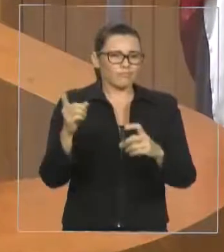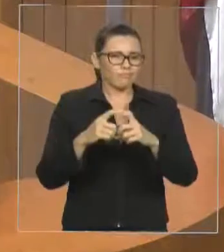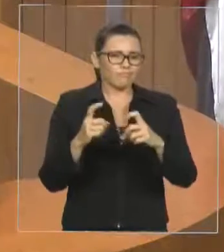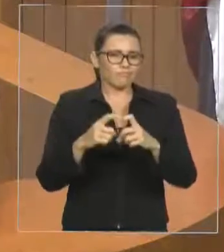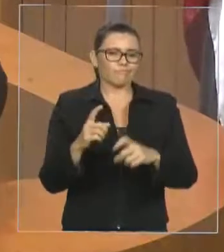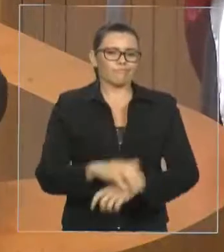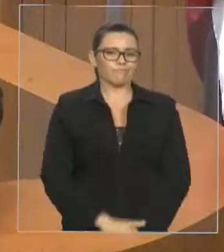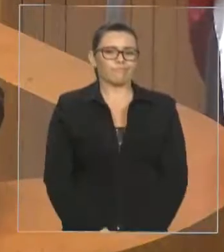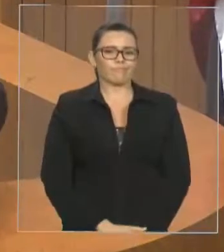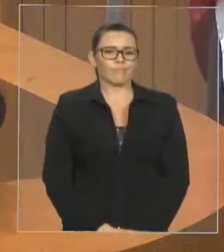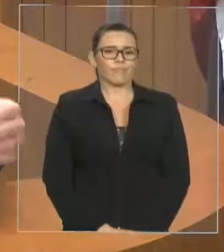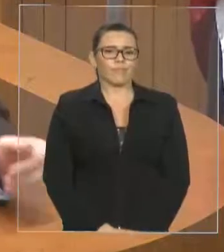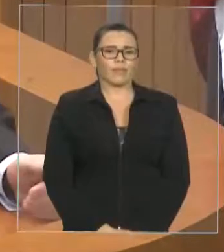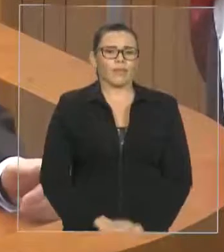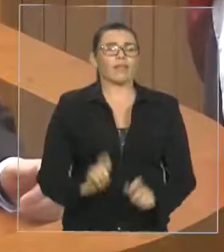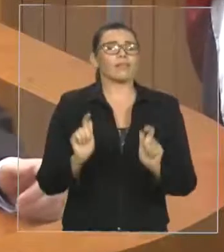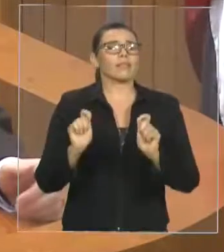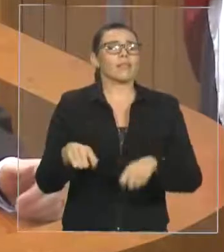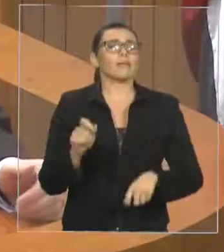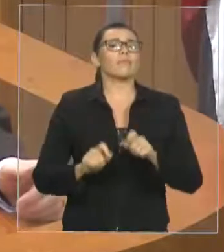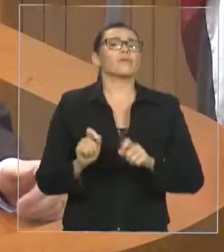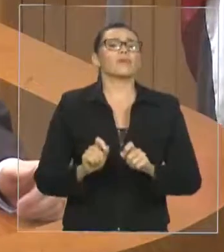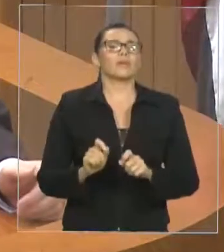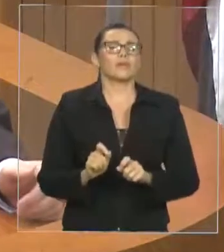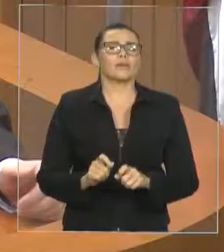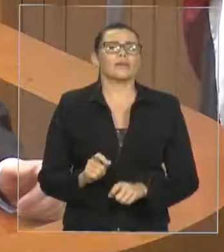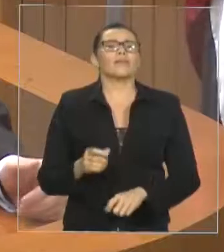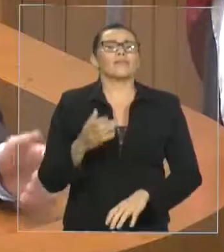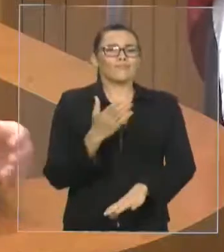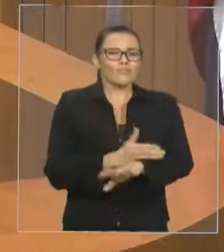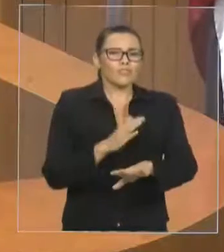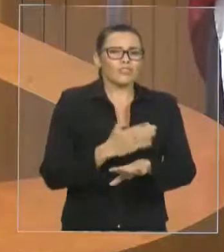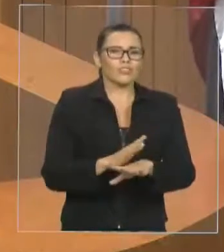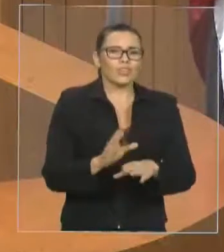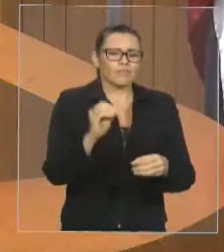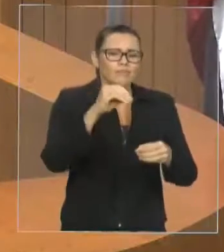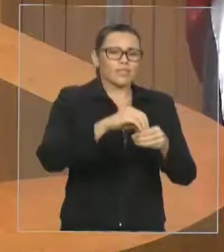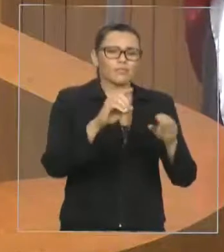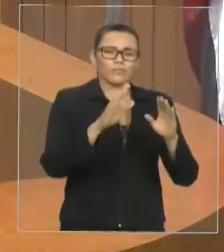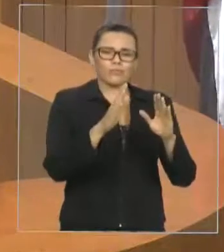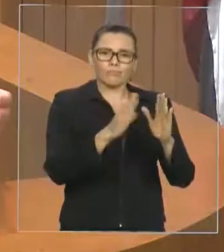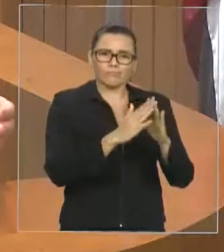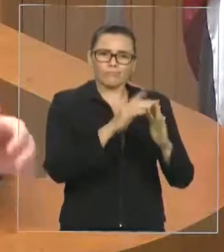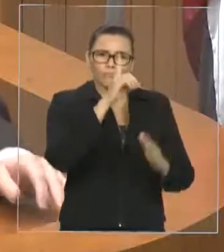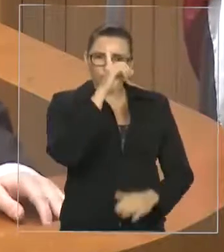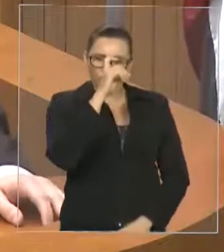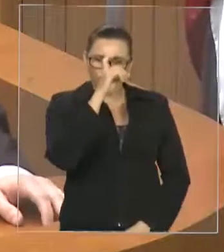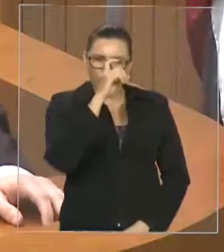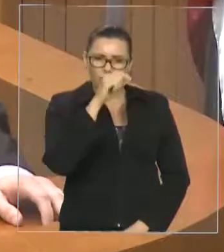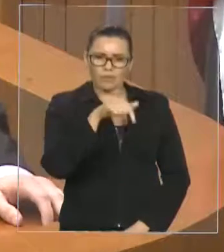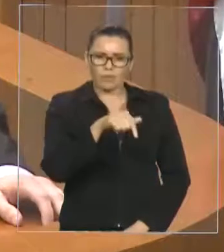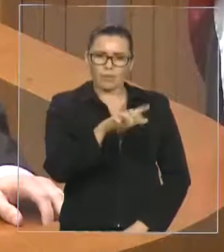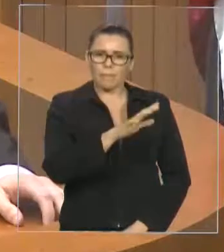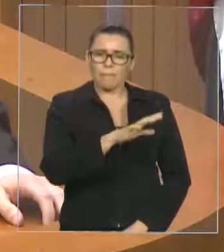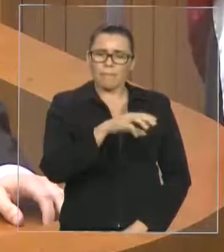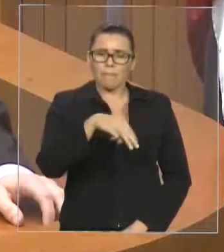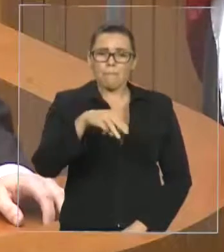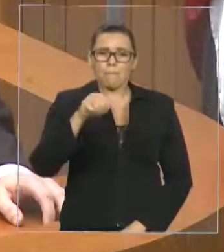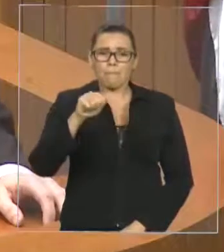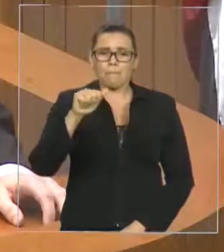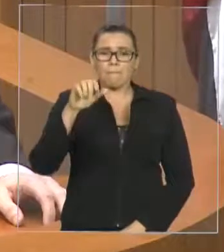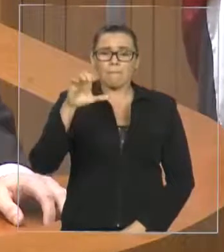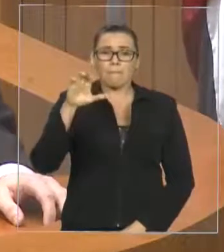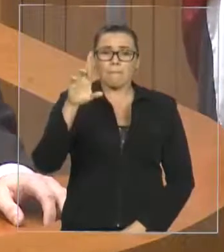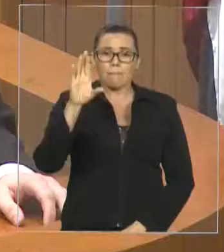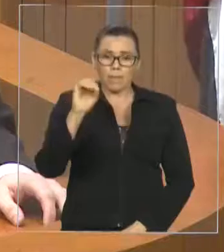utilizar o hospital macro regional do estado lá que é um hospital com grande estrutura que nós